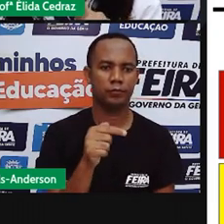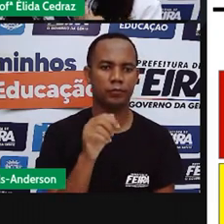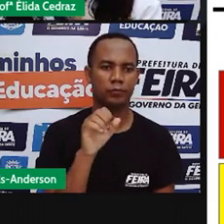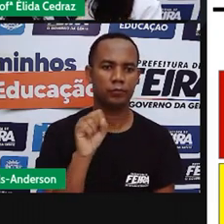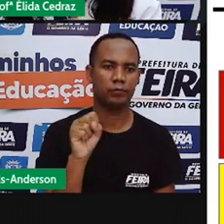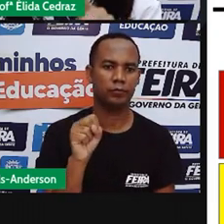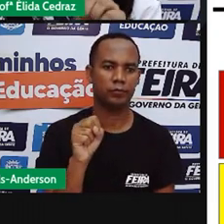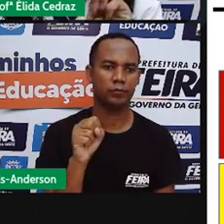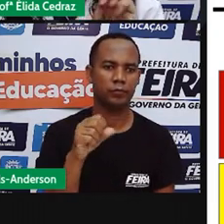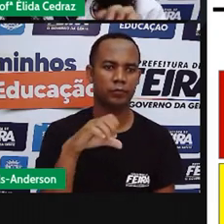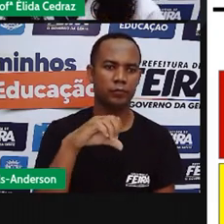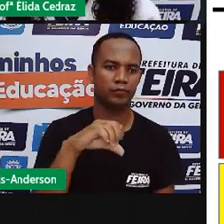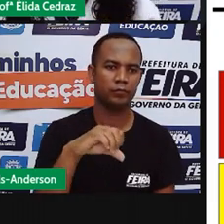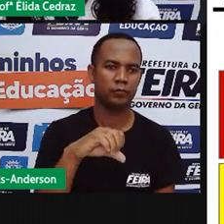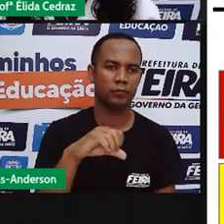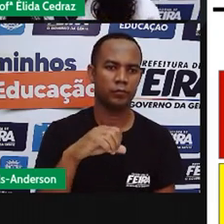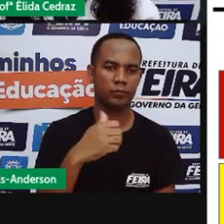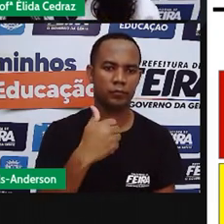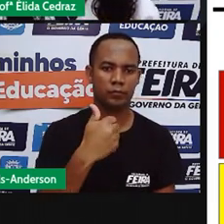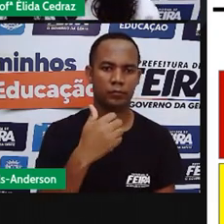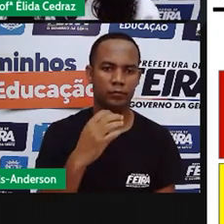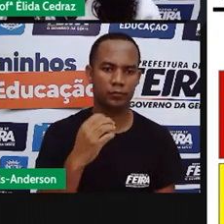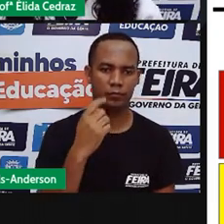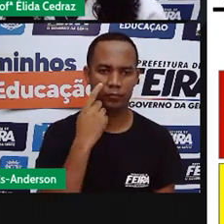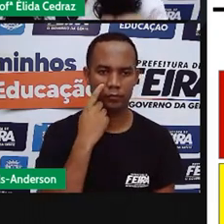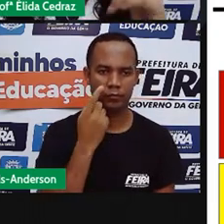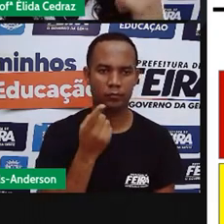8, 9, 10.